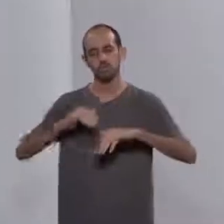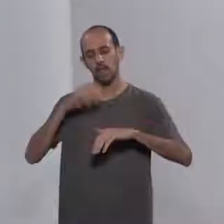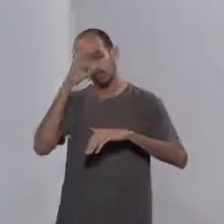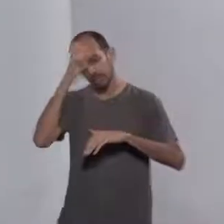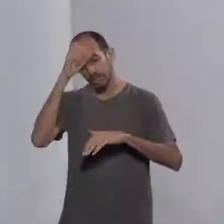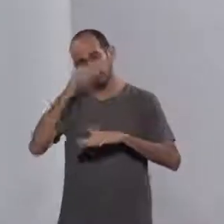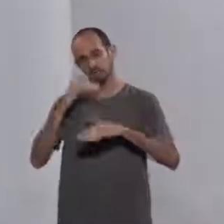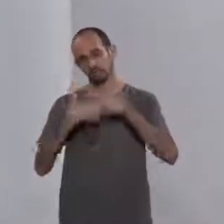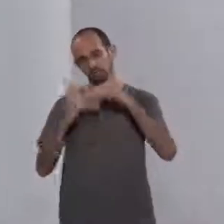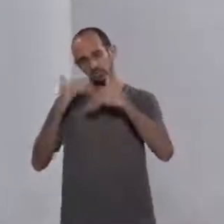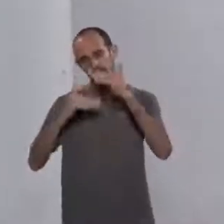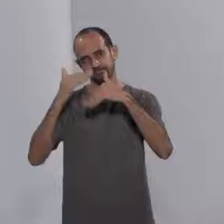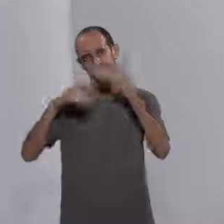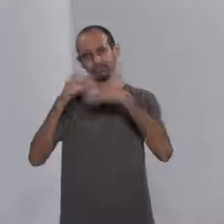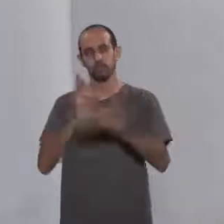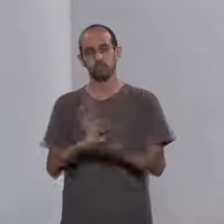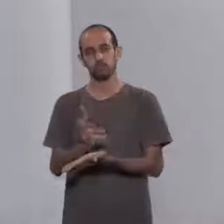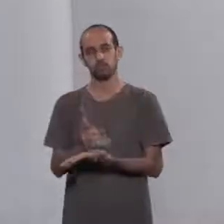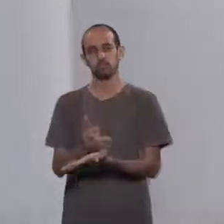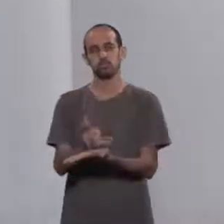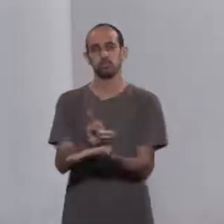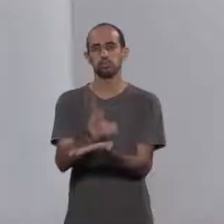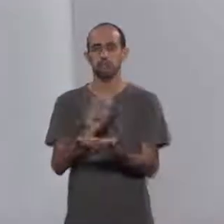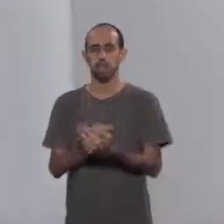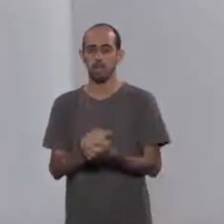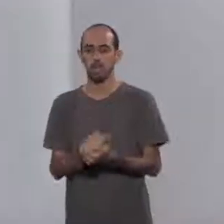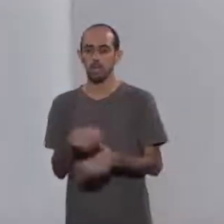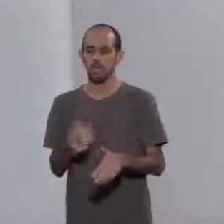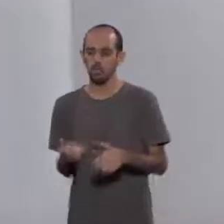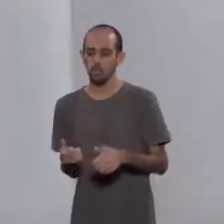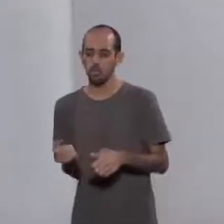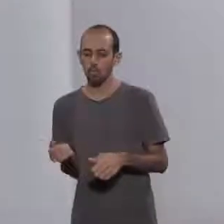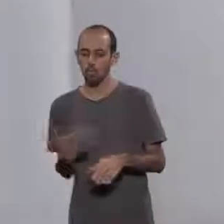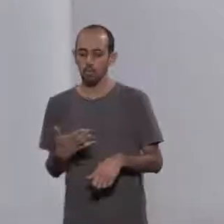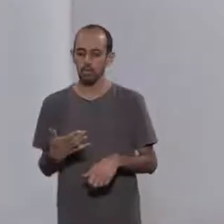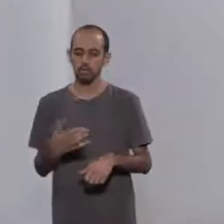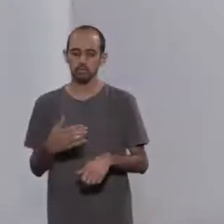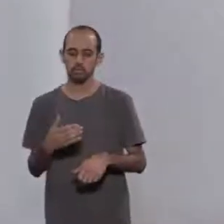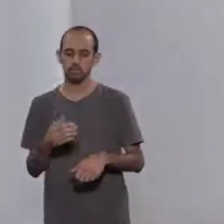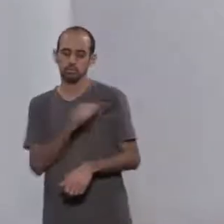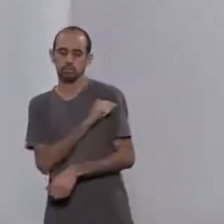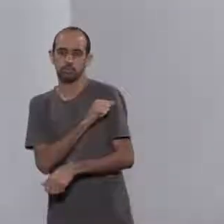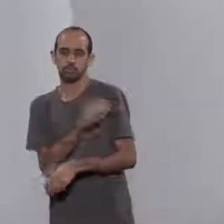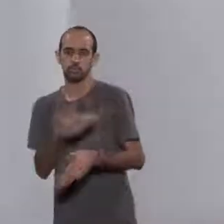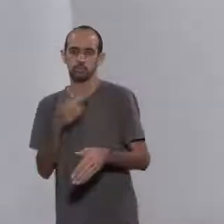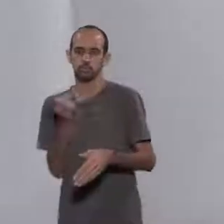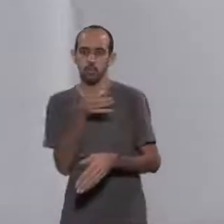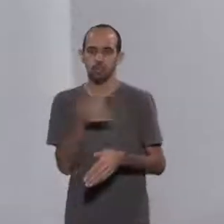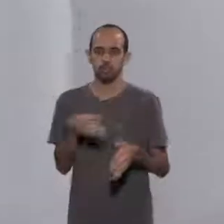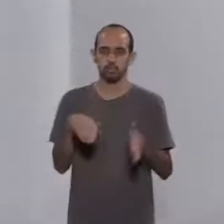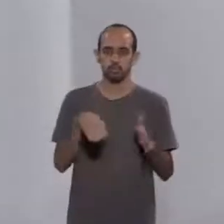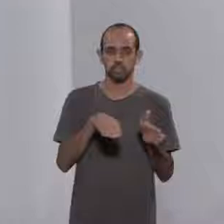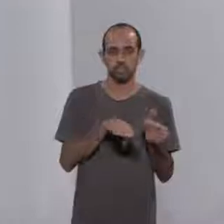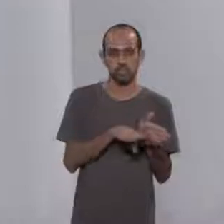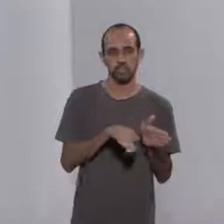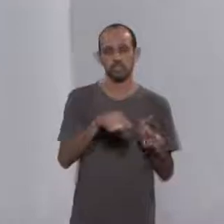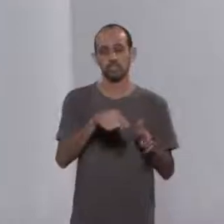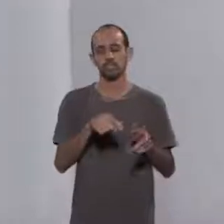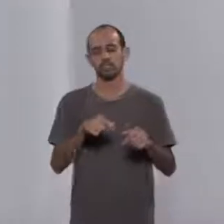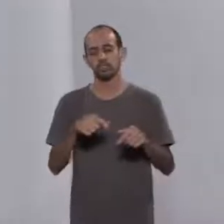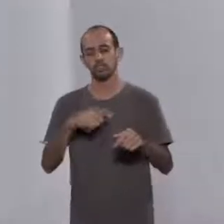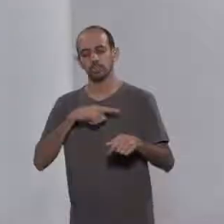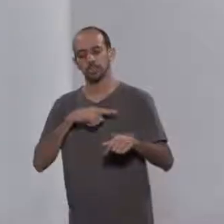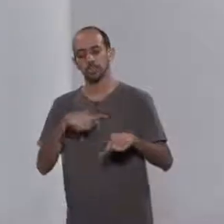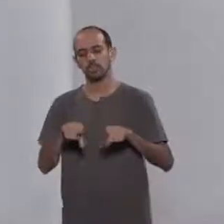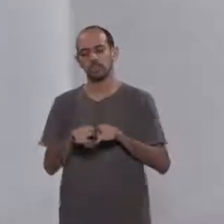concurso, e assim, uma formação continuada. A partir das demandas que vão chegando, a gente também vai se estruturando. Então, assim, a gente